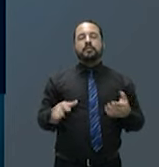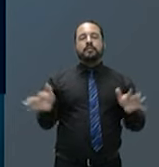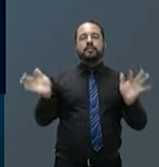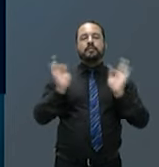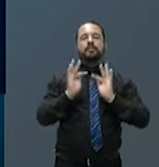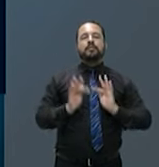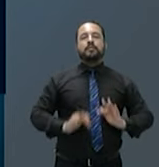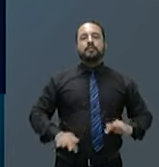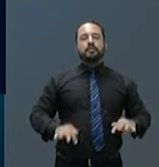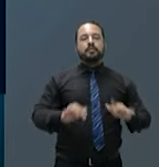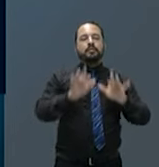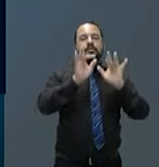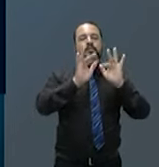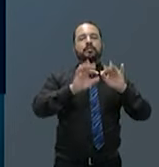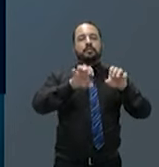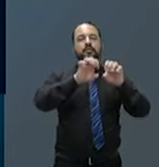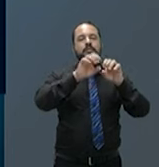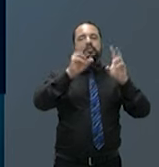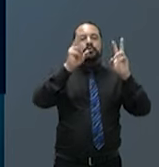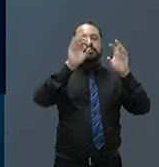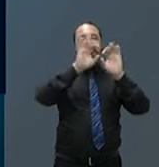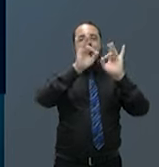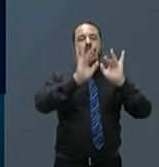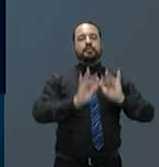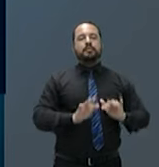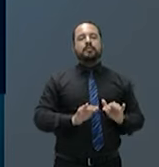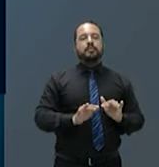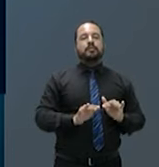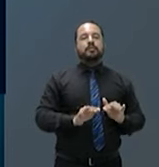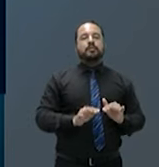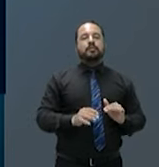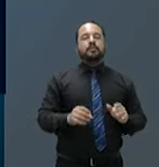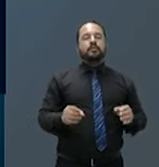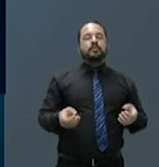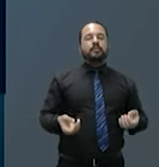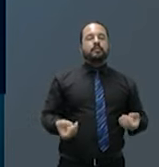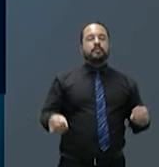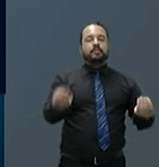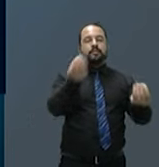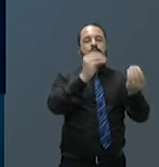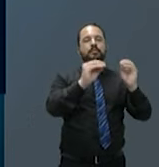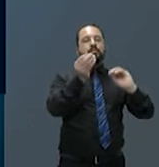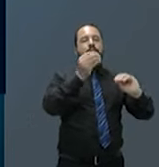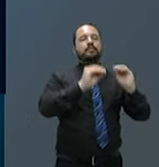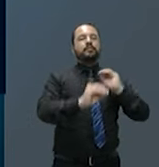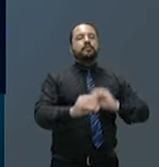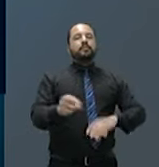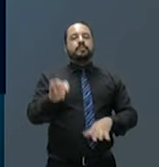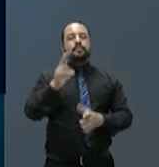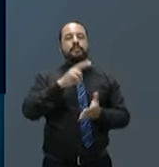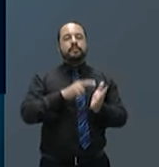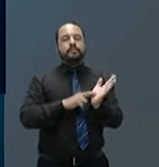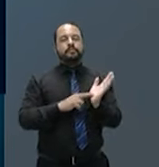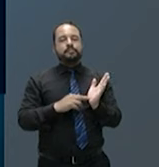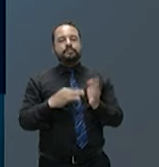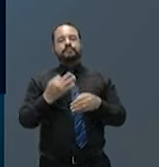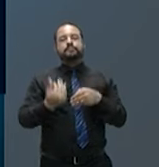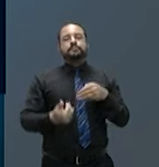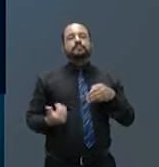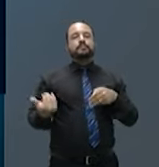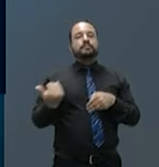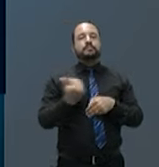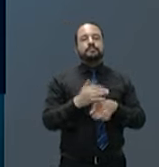o tema 434, muito bem referido pelo eminente relator, em seu